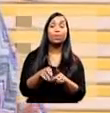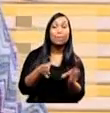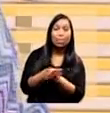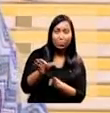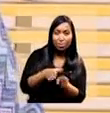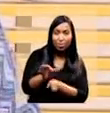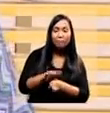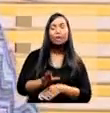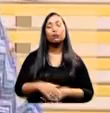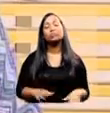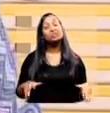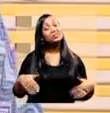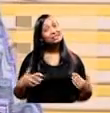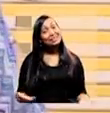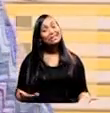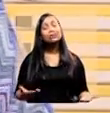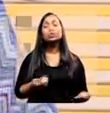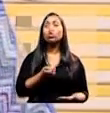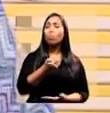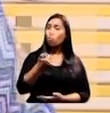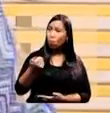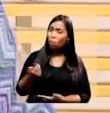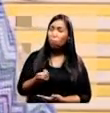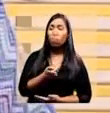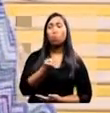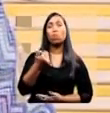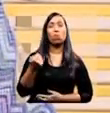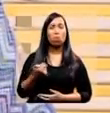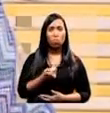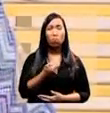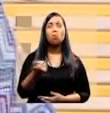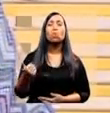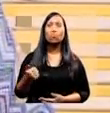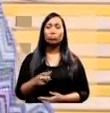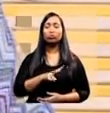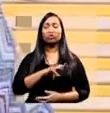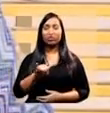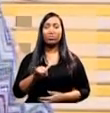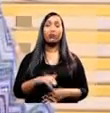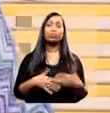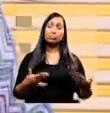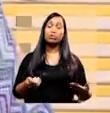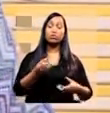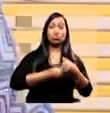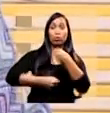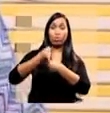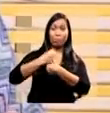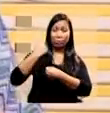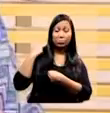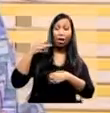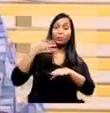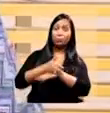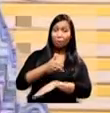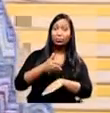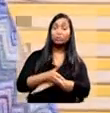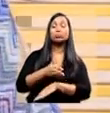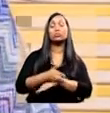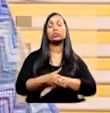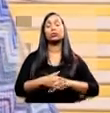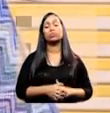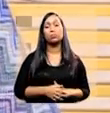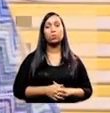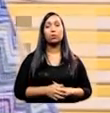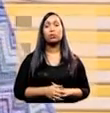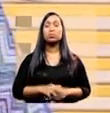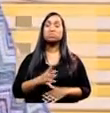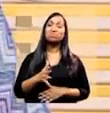de orientar, né? E são poucos realmente os que vão. Ano passado, que participam do programa o ano